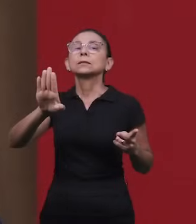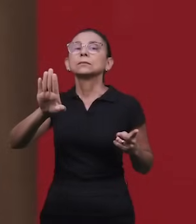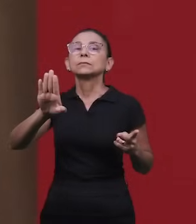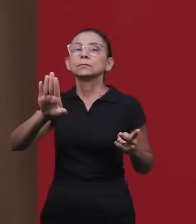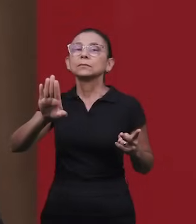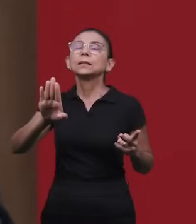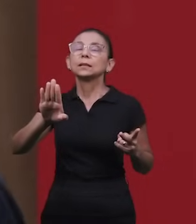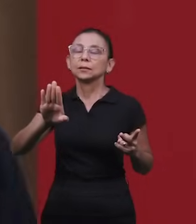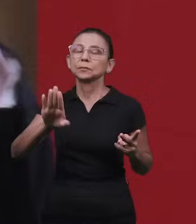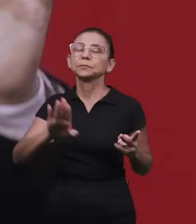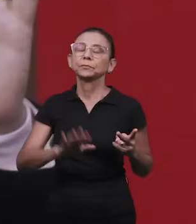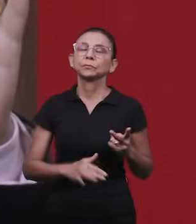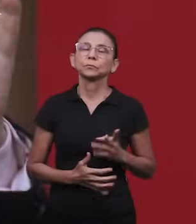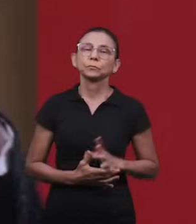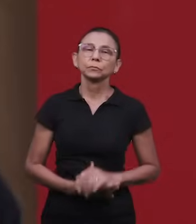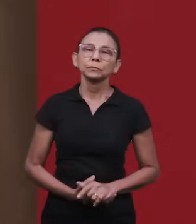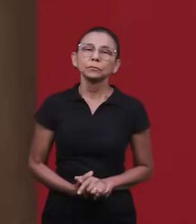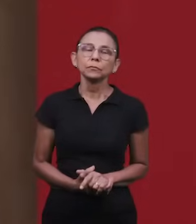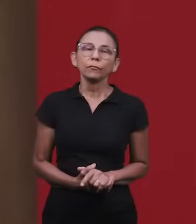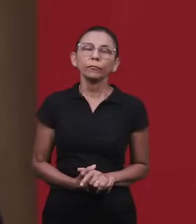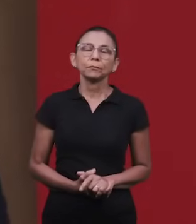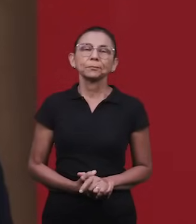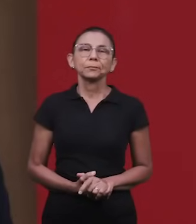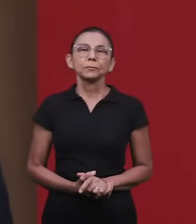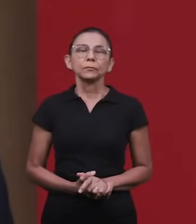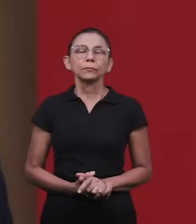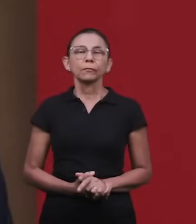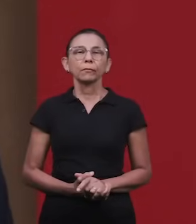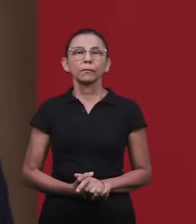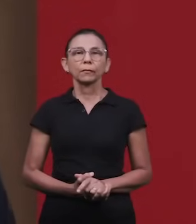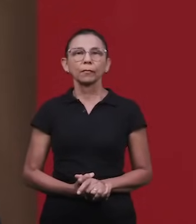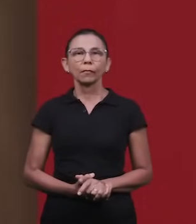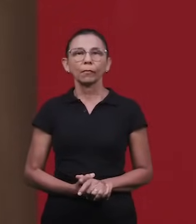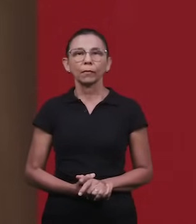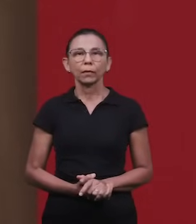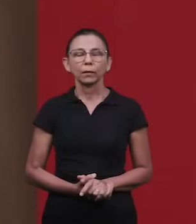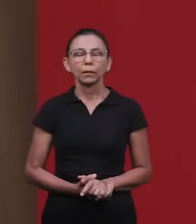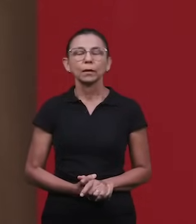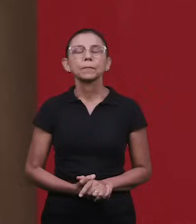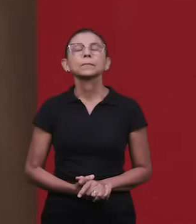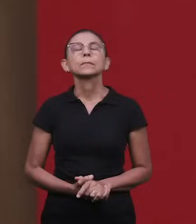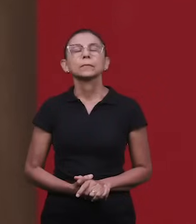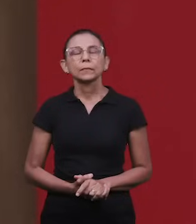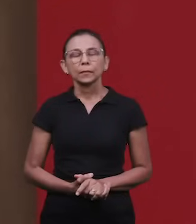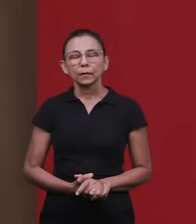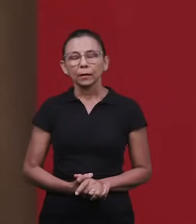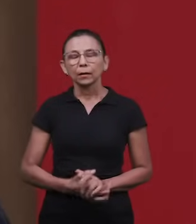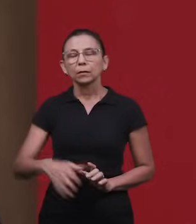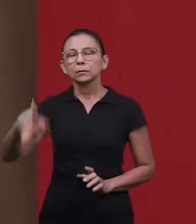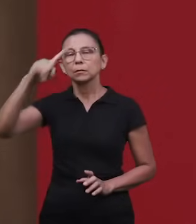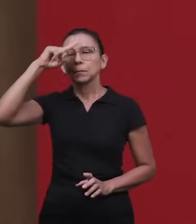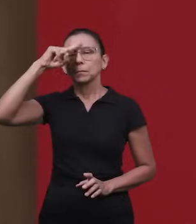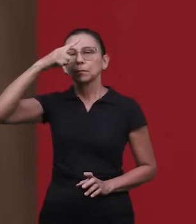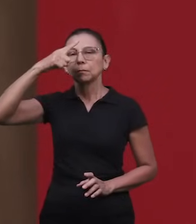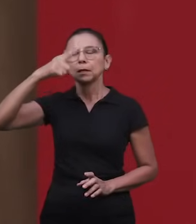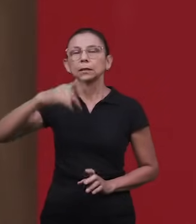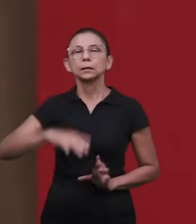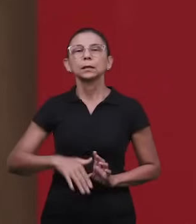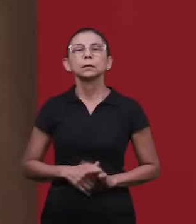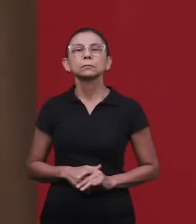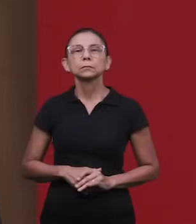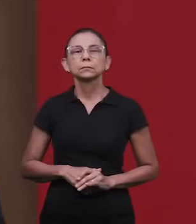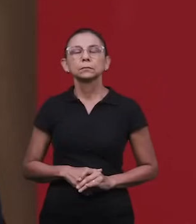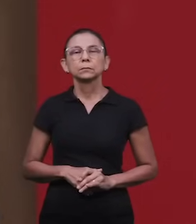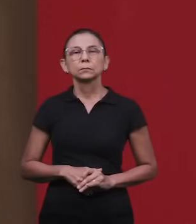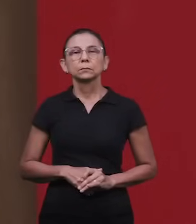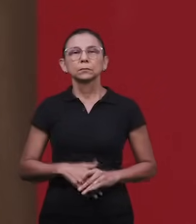teu Deus, tal, não furtará, aquela coisa, mas esse não. Esse o Senhor manda né? Eu não estou dizendo que o Senhor manda, e